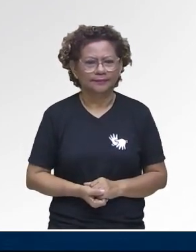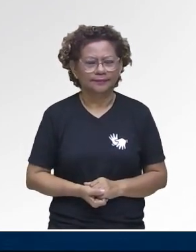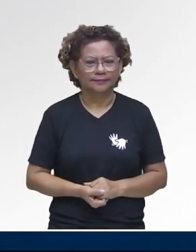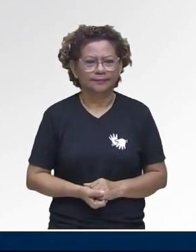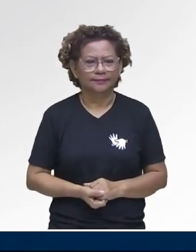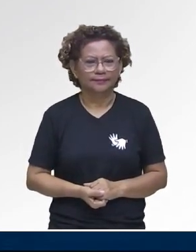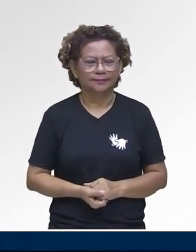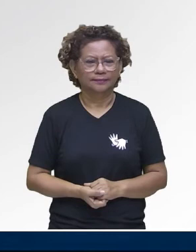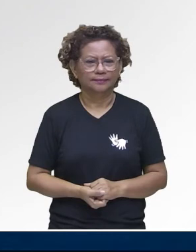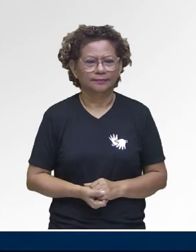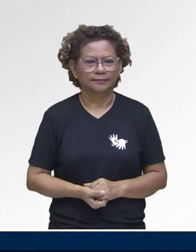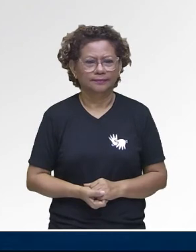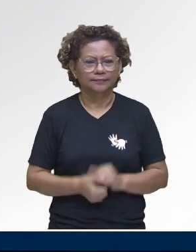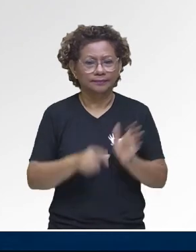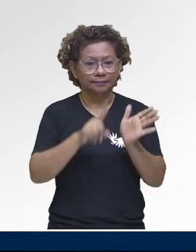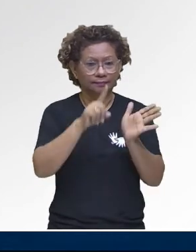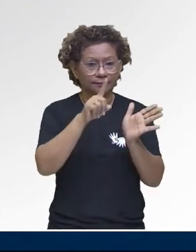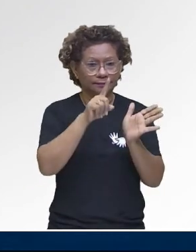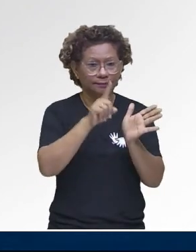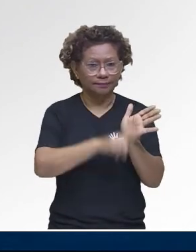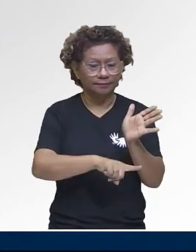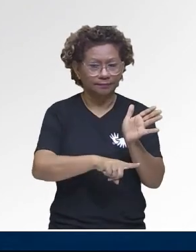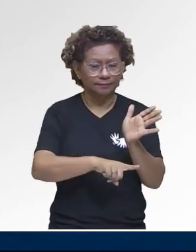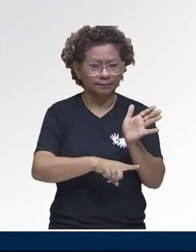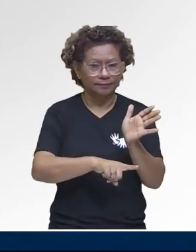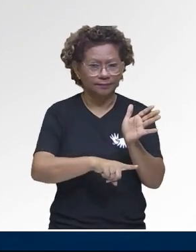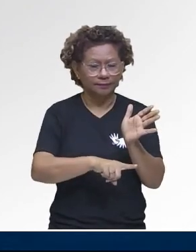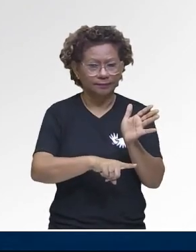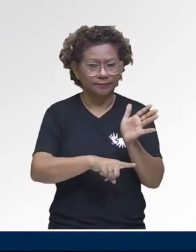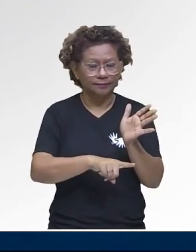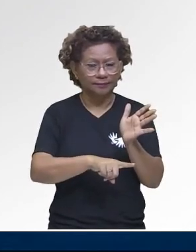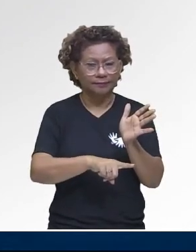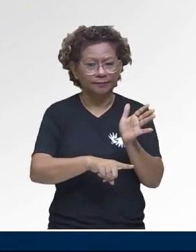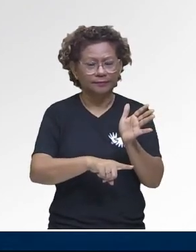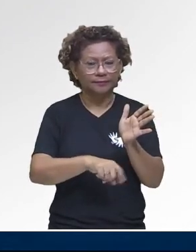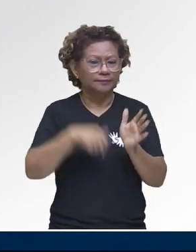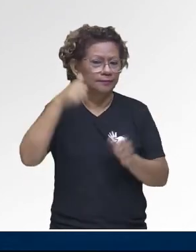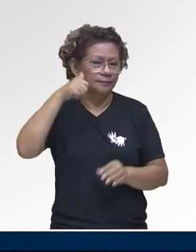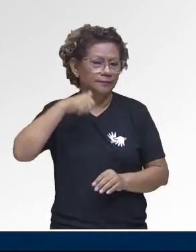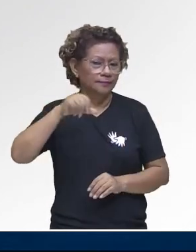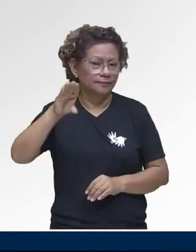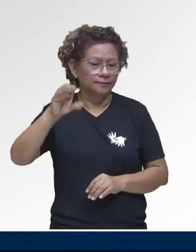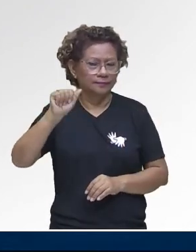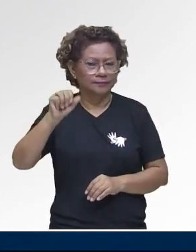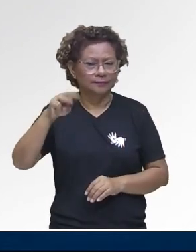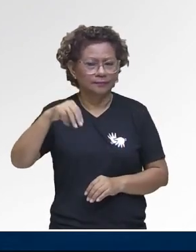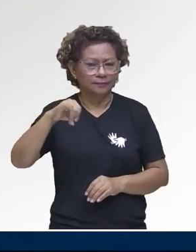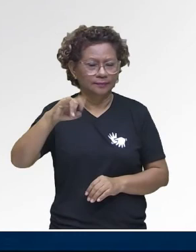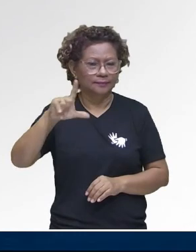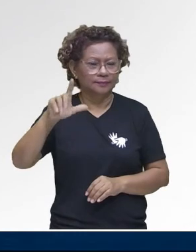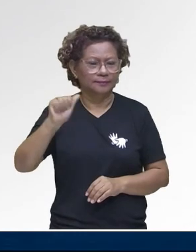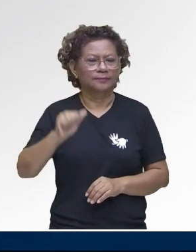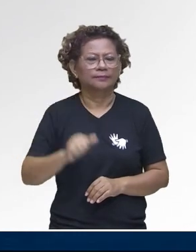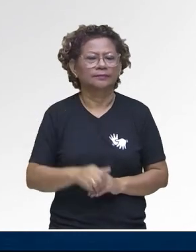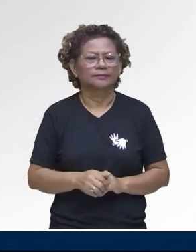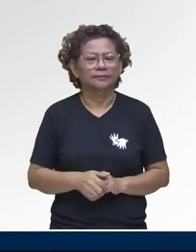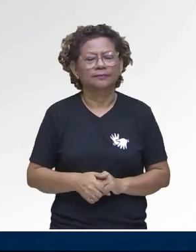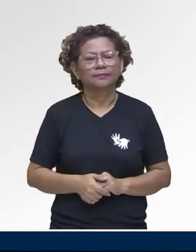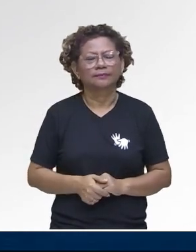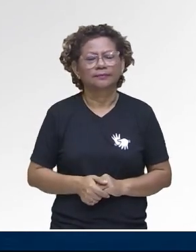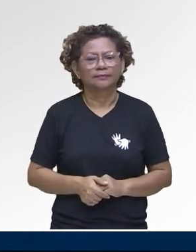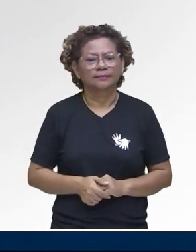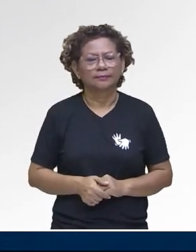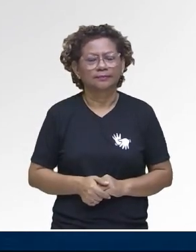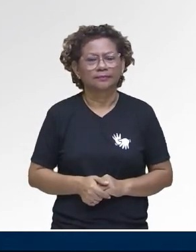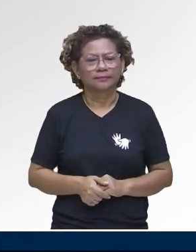4,25 e vamos retirar do valor da Camila, né? Então, esse aqui é o valor da Camila. E aqui, para saber o valor